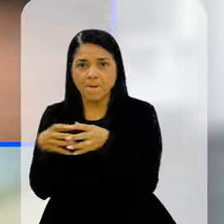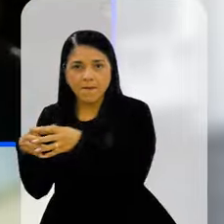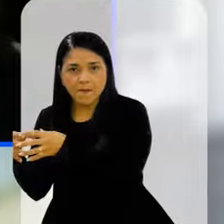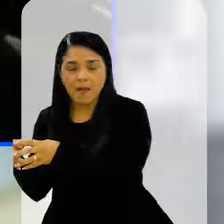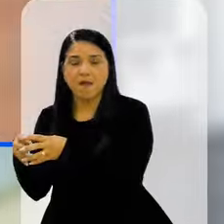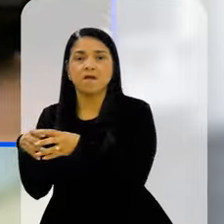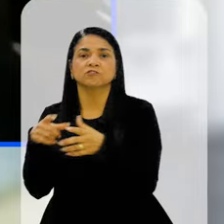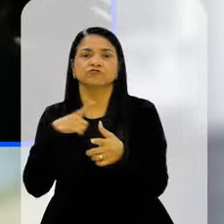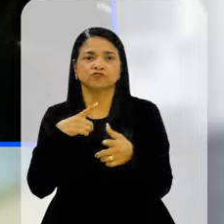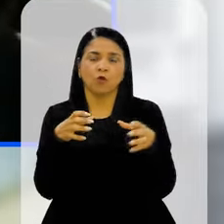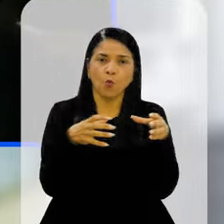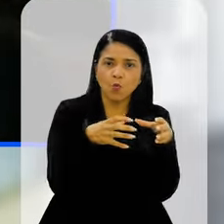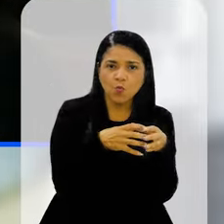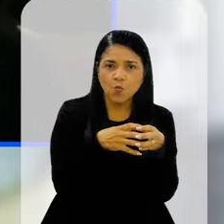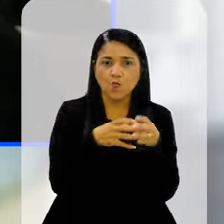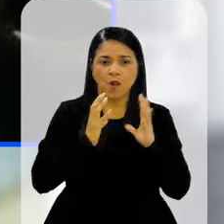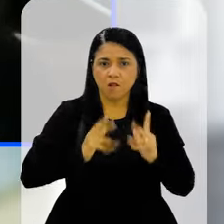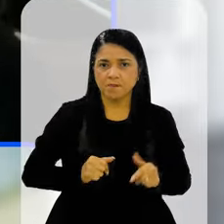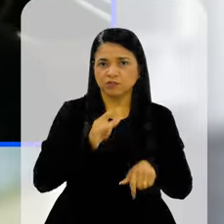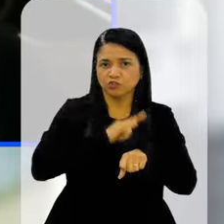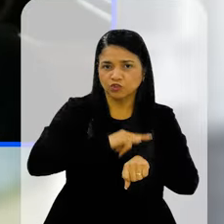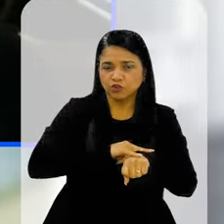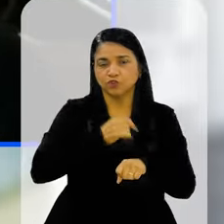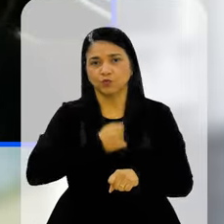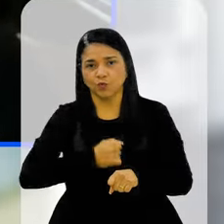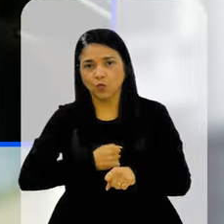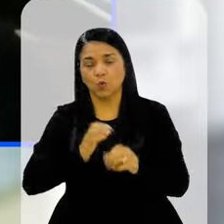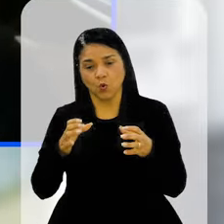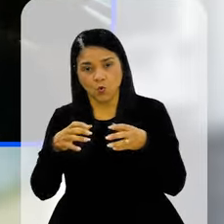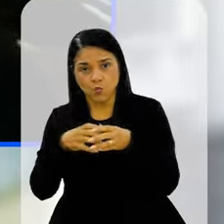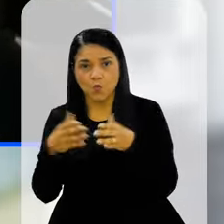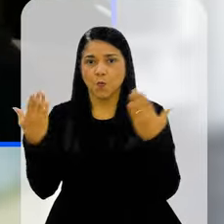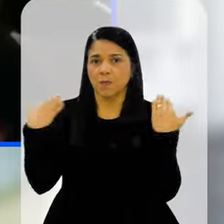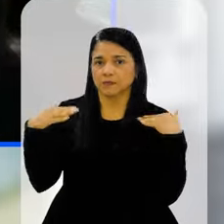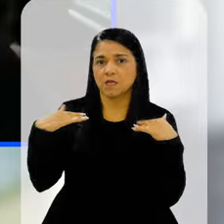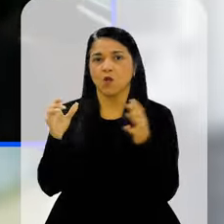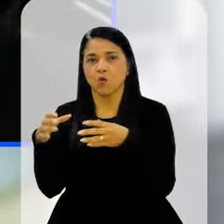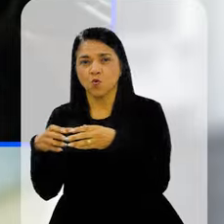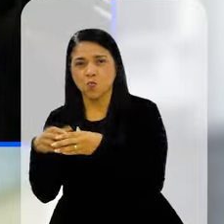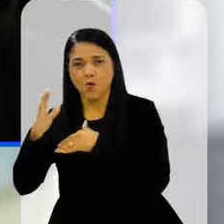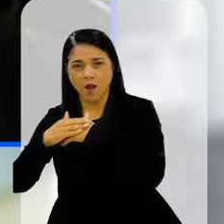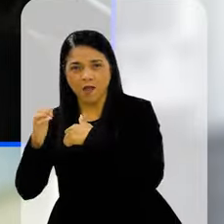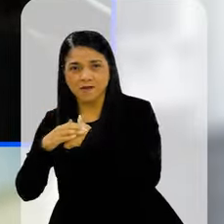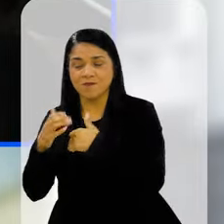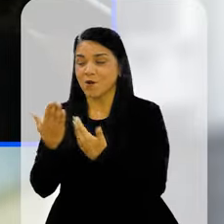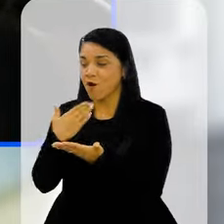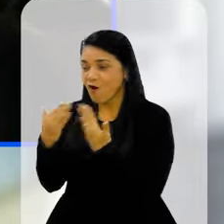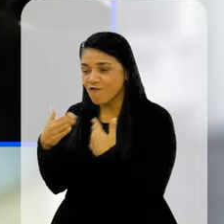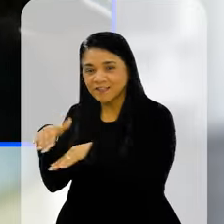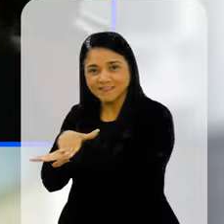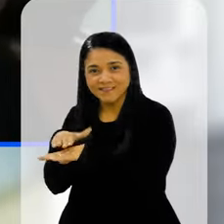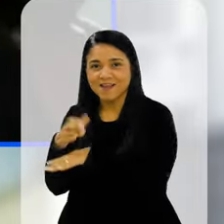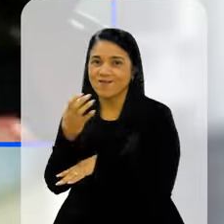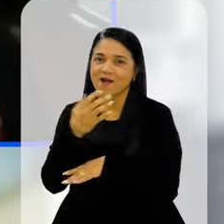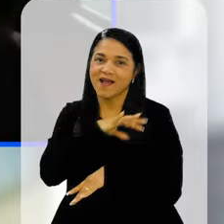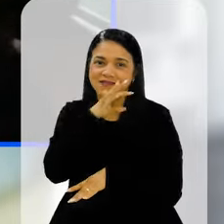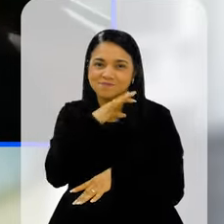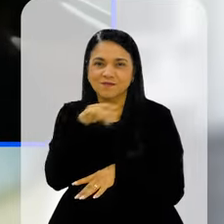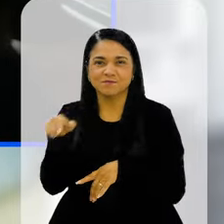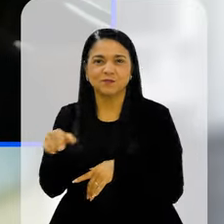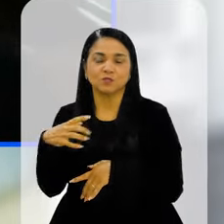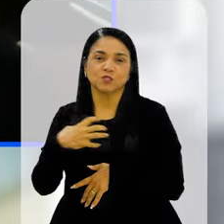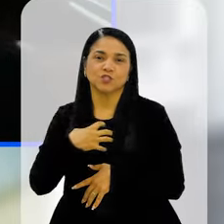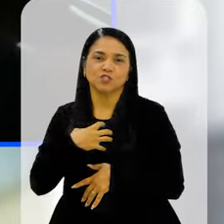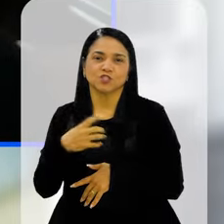gente, teve que fazer grupos para poder ajudar. Então, tinha gente para limpar o xixi, para limpar o cocô, para passear, para dar carinho, para